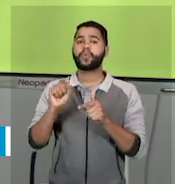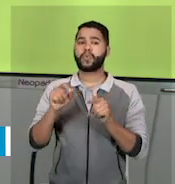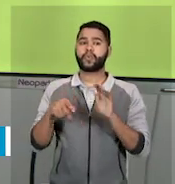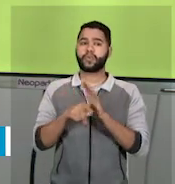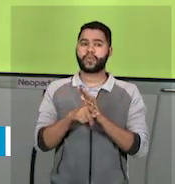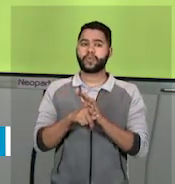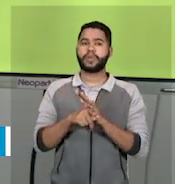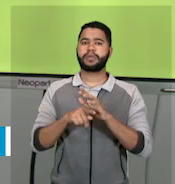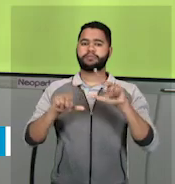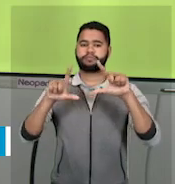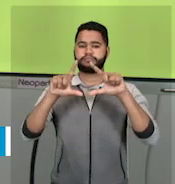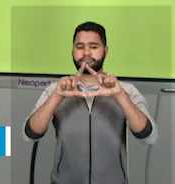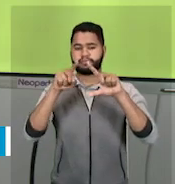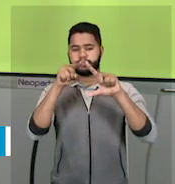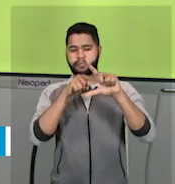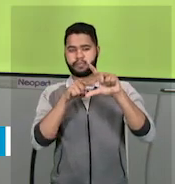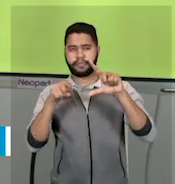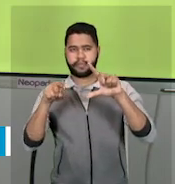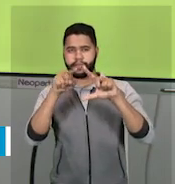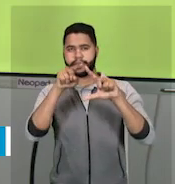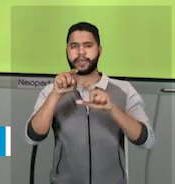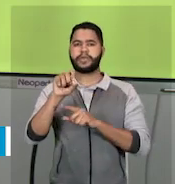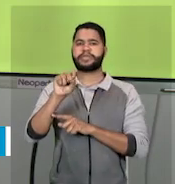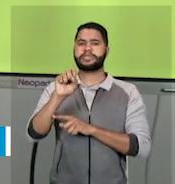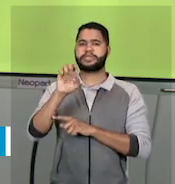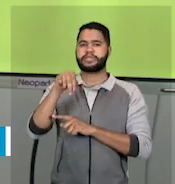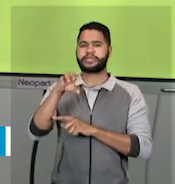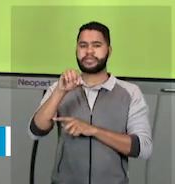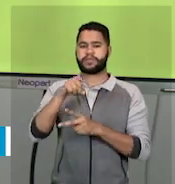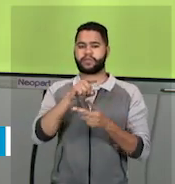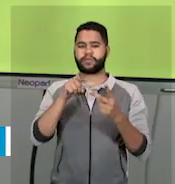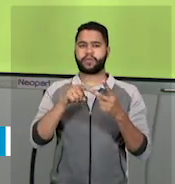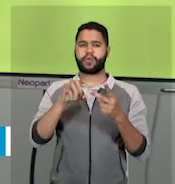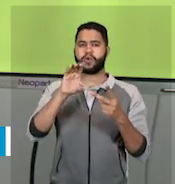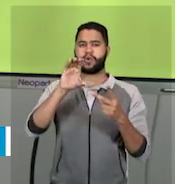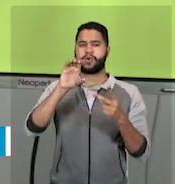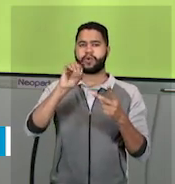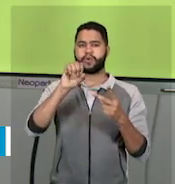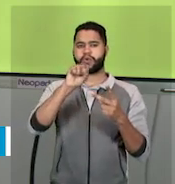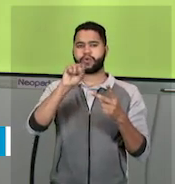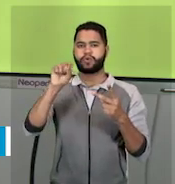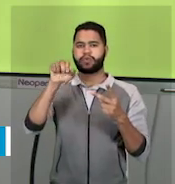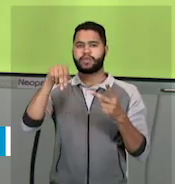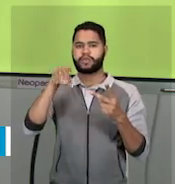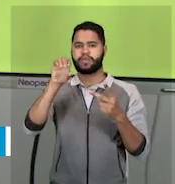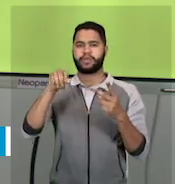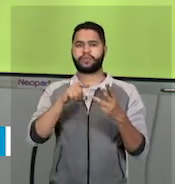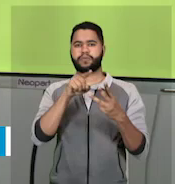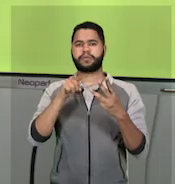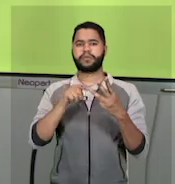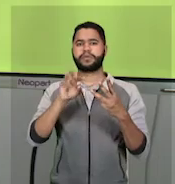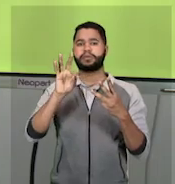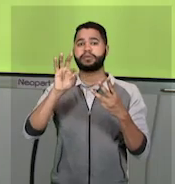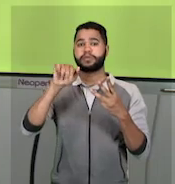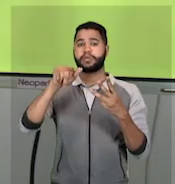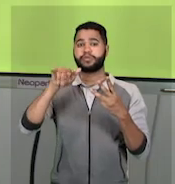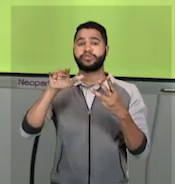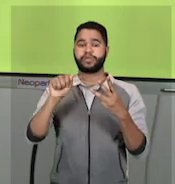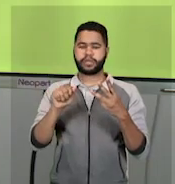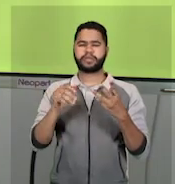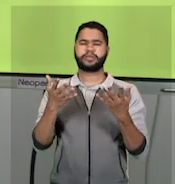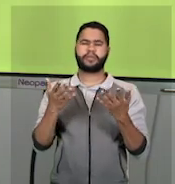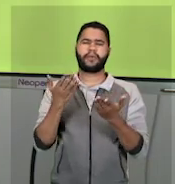razões trigonométricas de seno, cosseno e tangente, que nós já falamos nas duas aulas anteriores, e também na aula anterior nós falamos